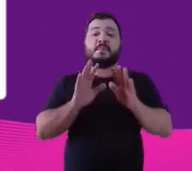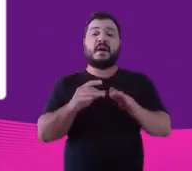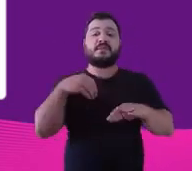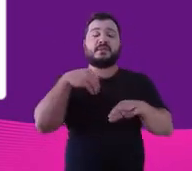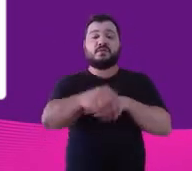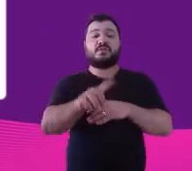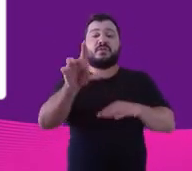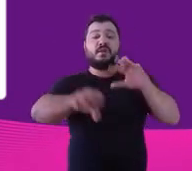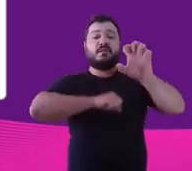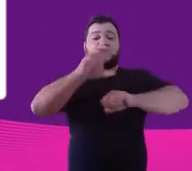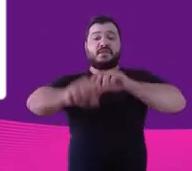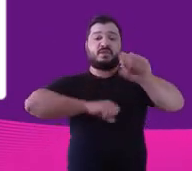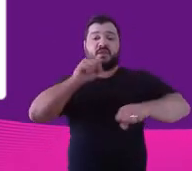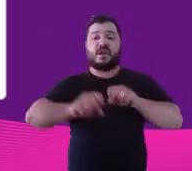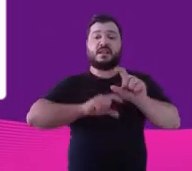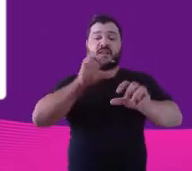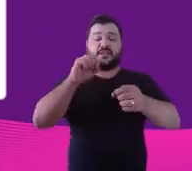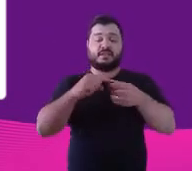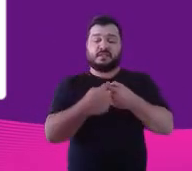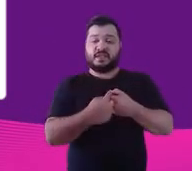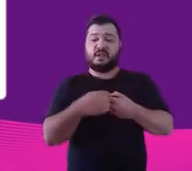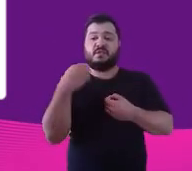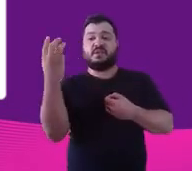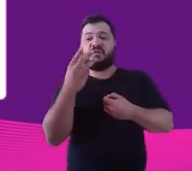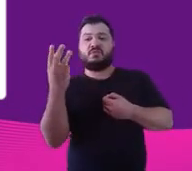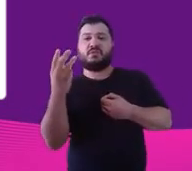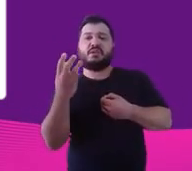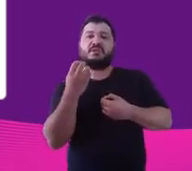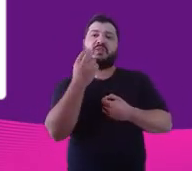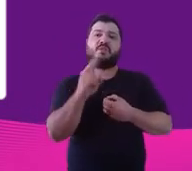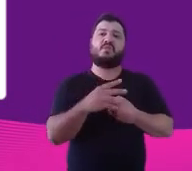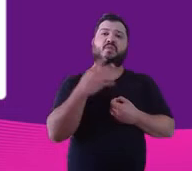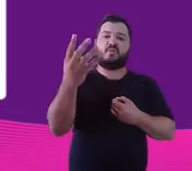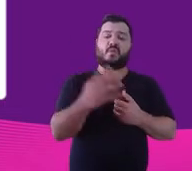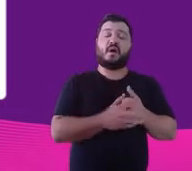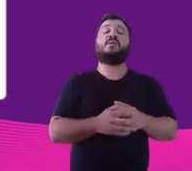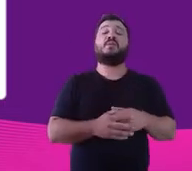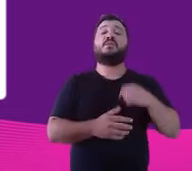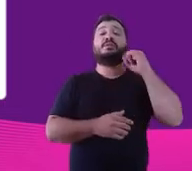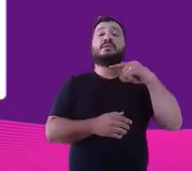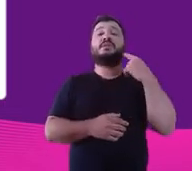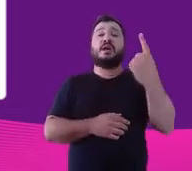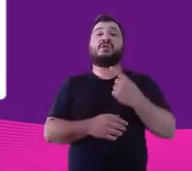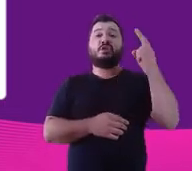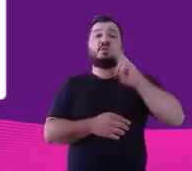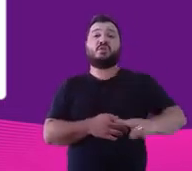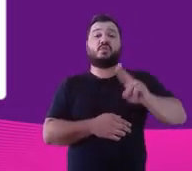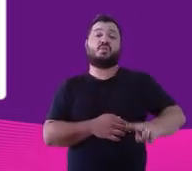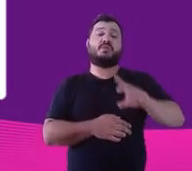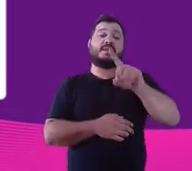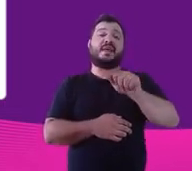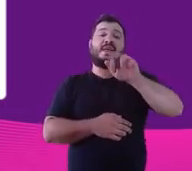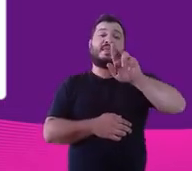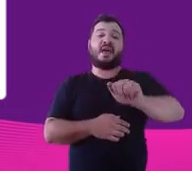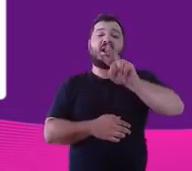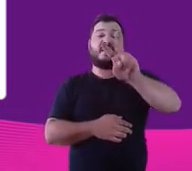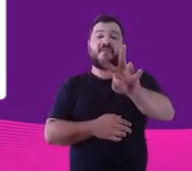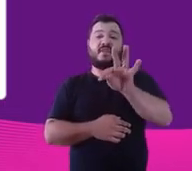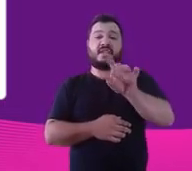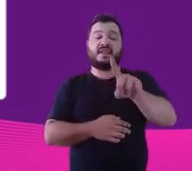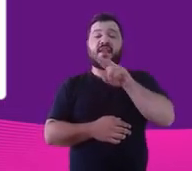faça a coleta disse ao aí em torno do terceiro ou do partido quando a gente usa o dar arrepender a gente vai utilizar